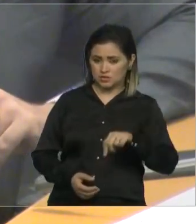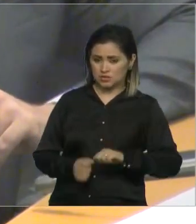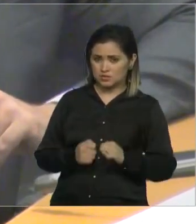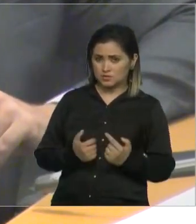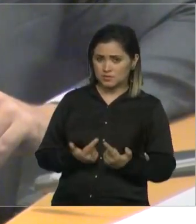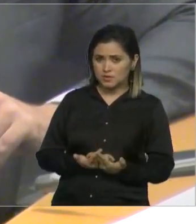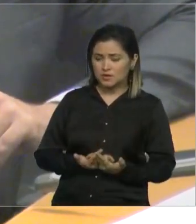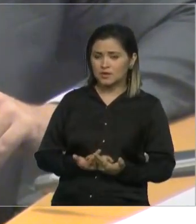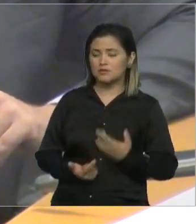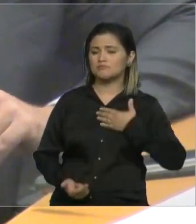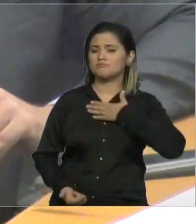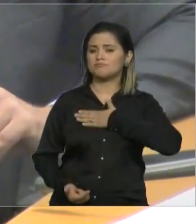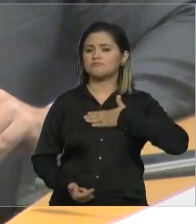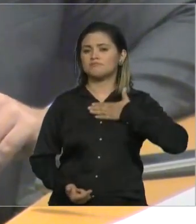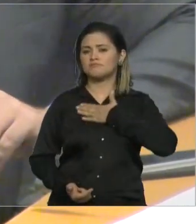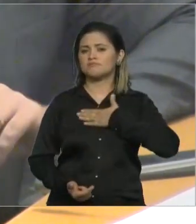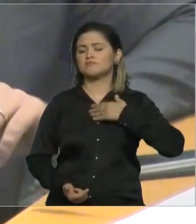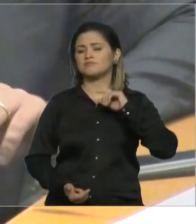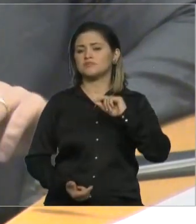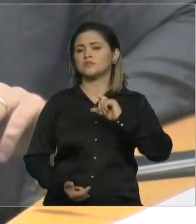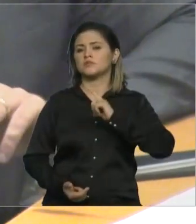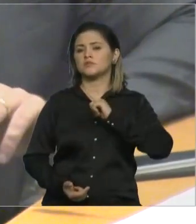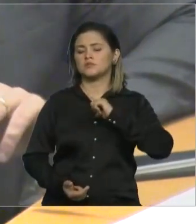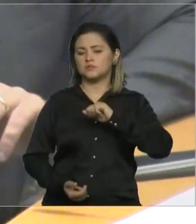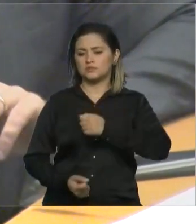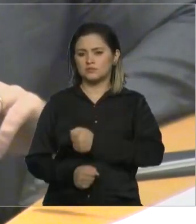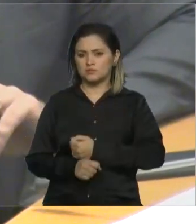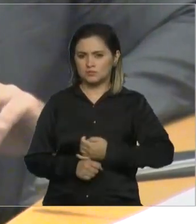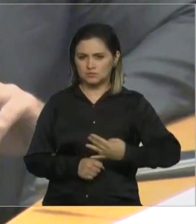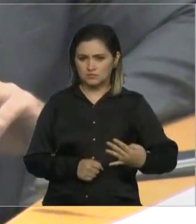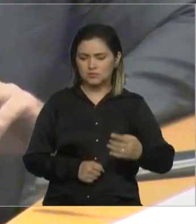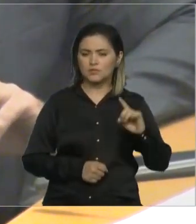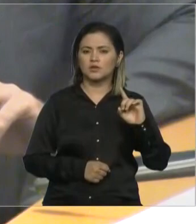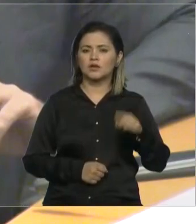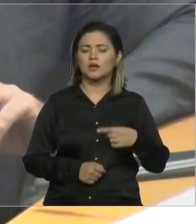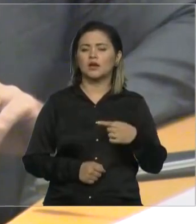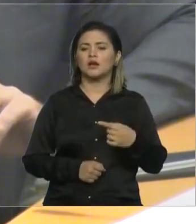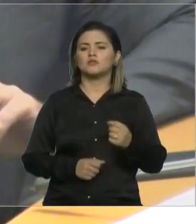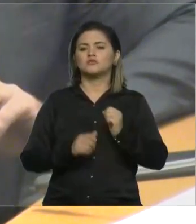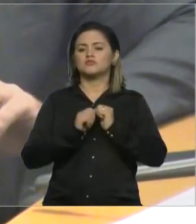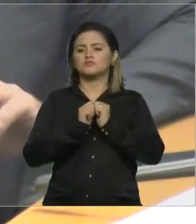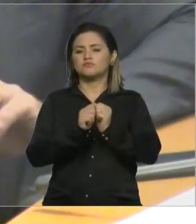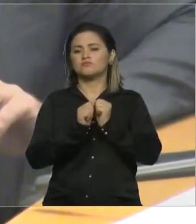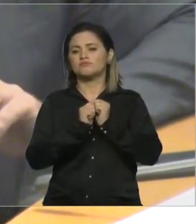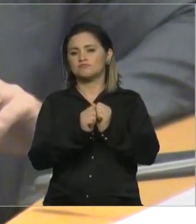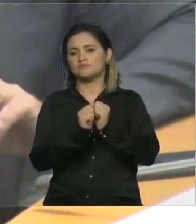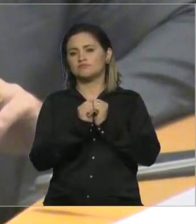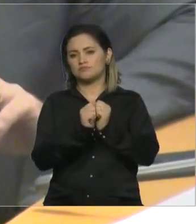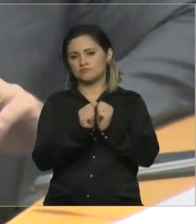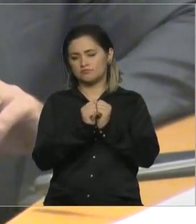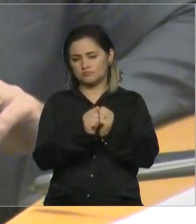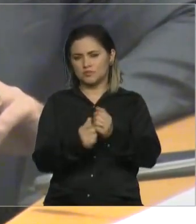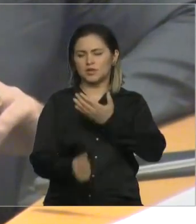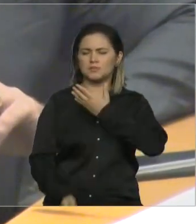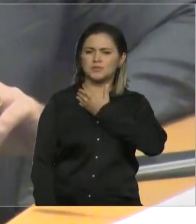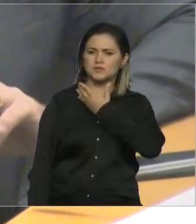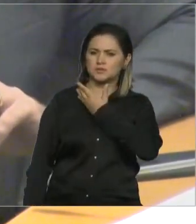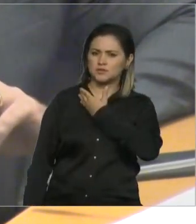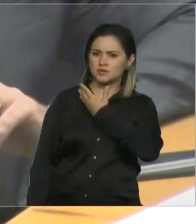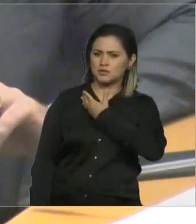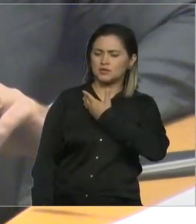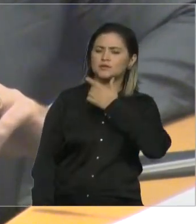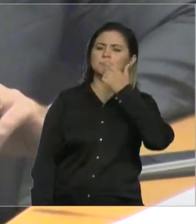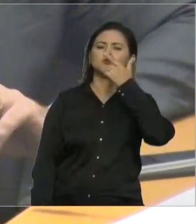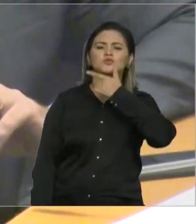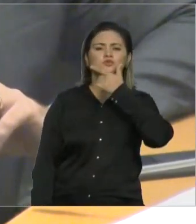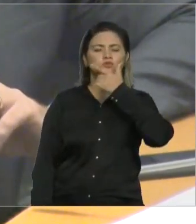grandes felicidades que temos nessa legislatura é termos a sua companhia, termos a sua amizade, o seu sorriso